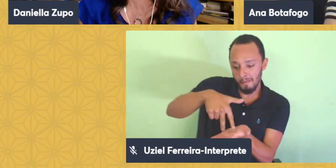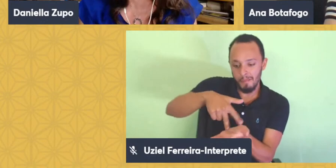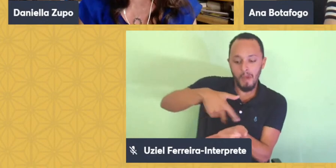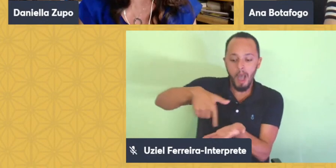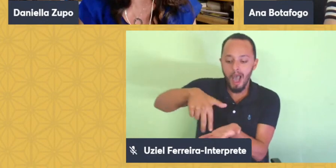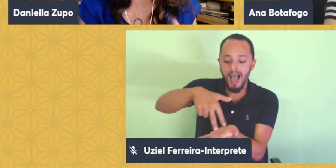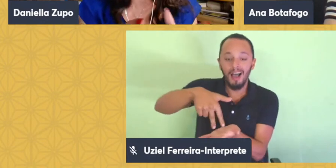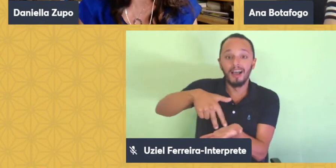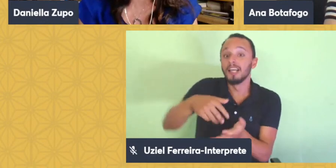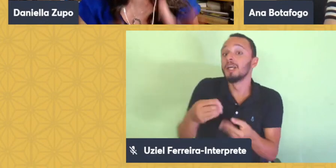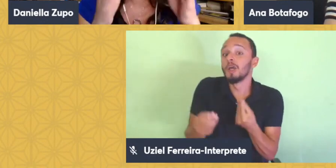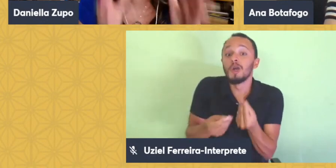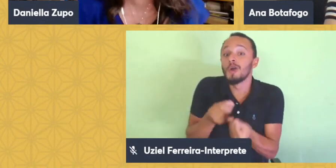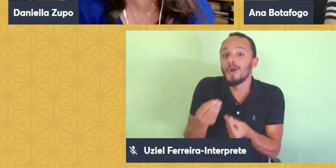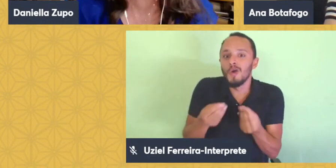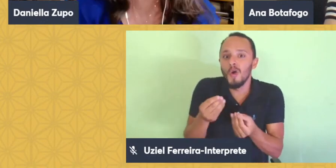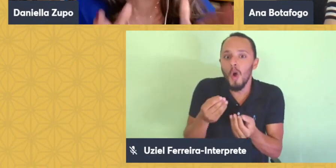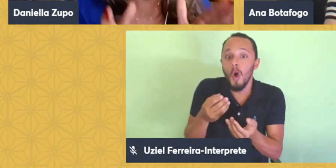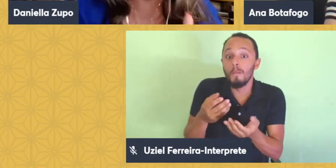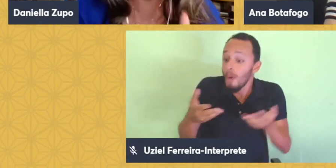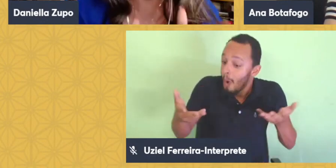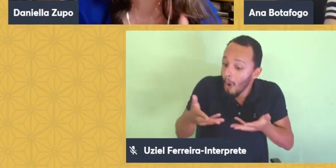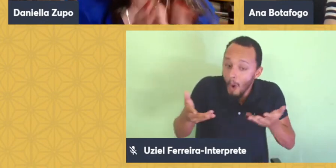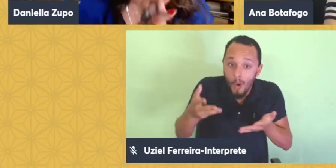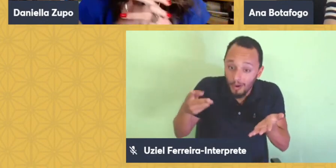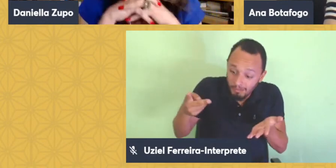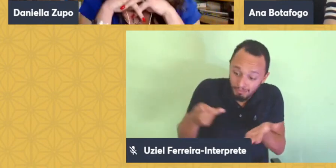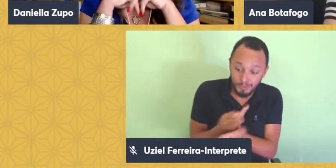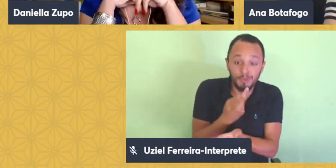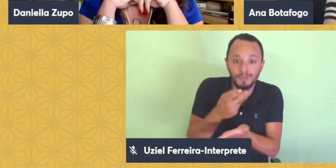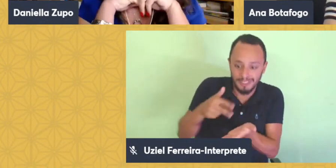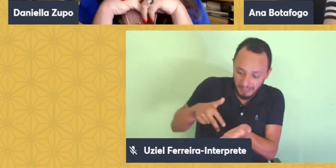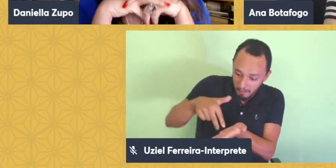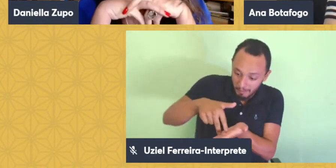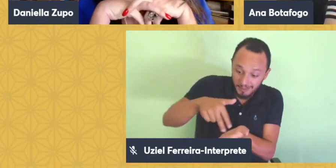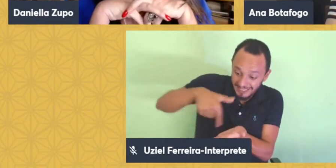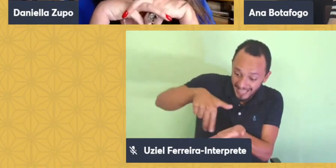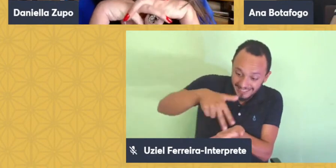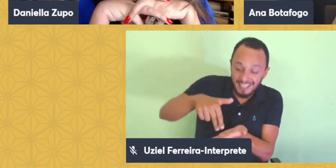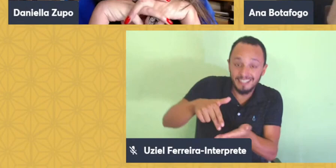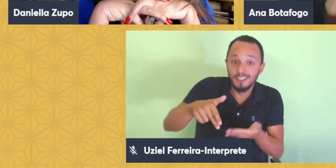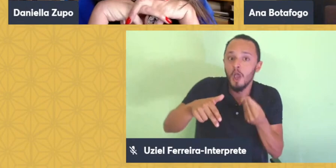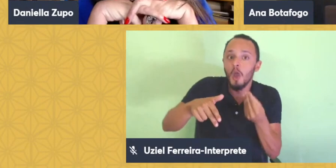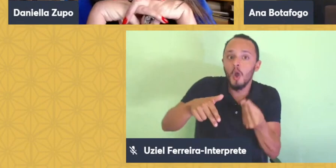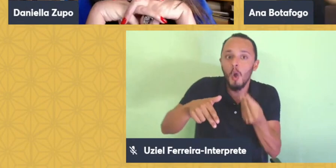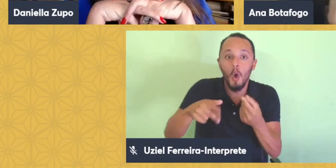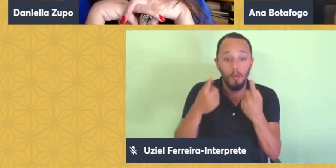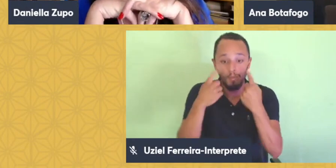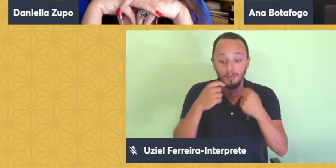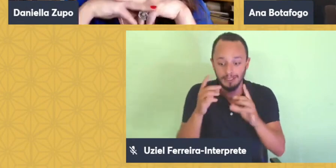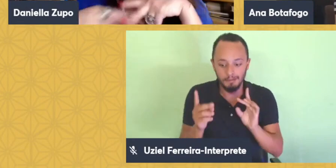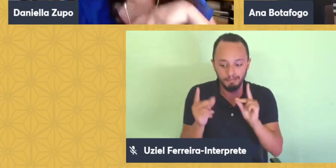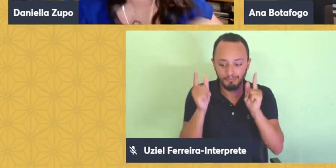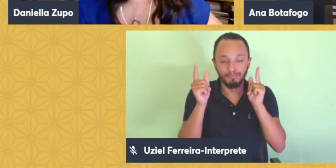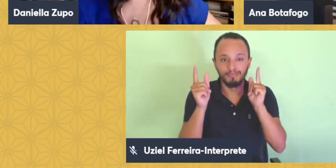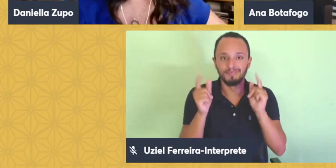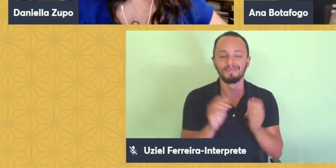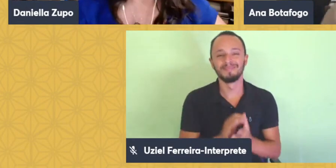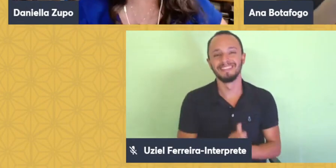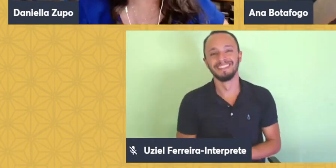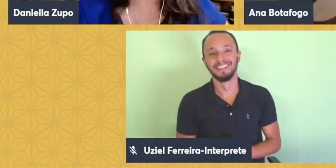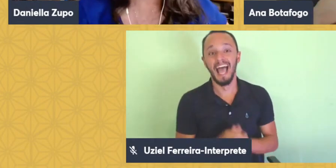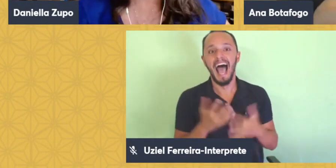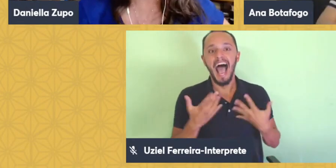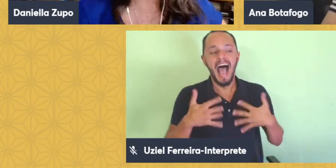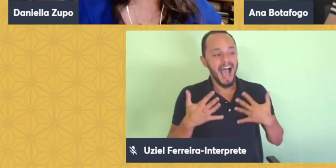acontece exatamente no momento presente quando você tá dançando a nossa é muita coisa primeiro a